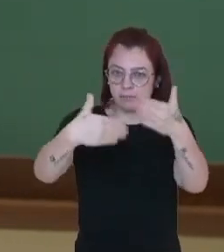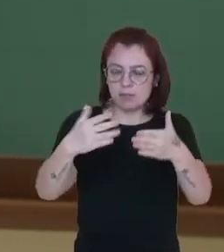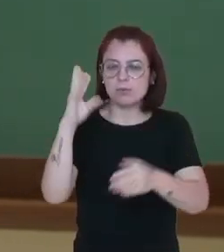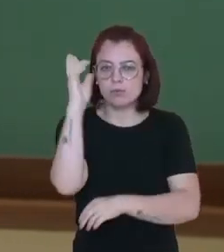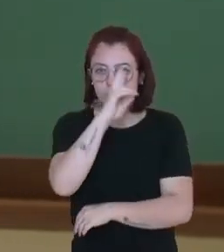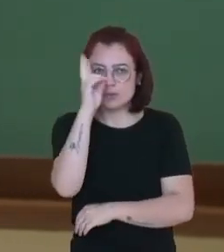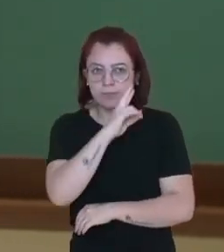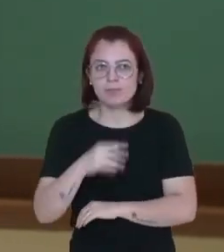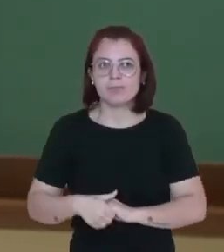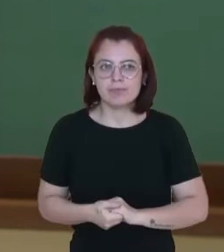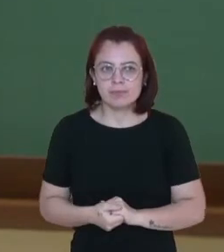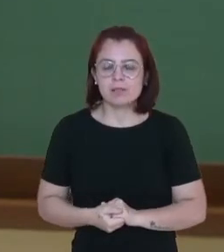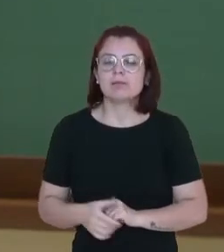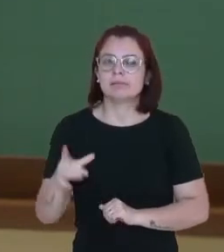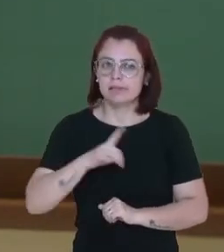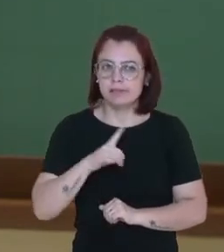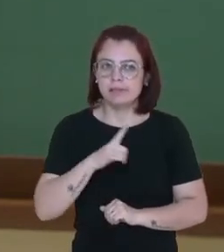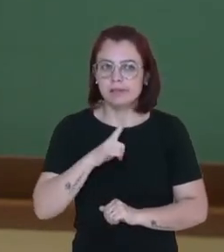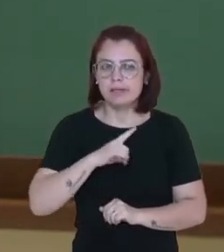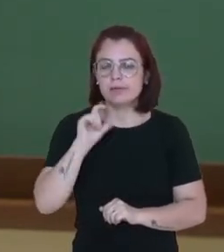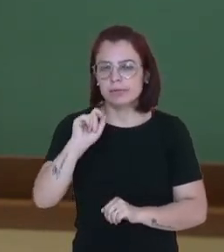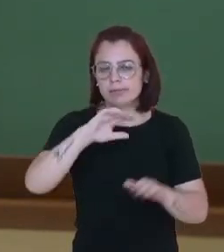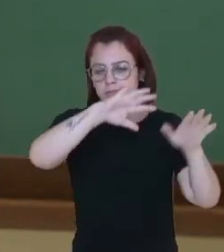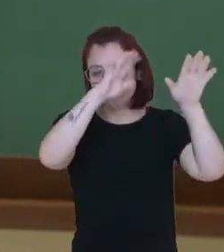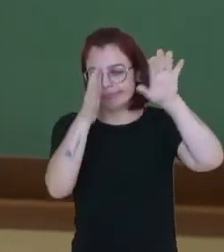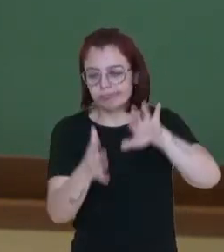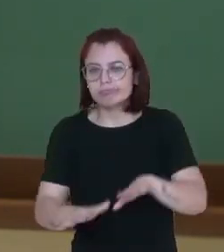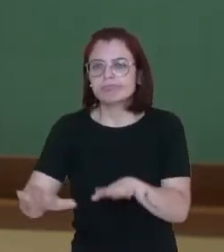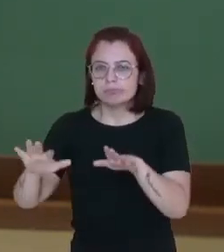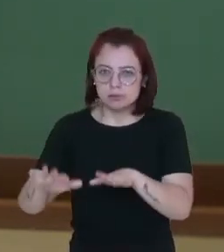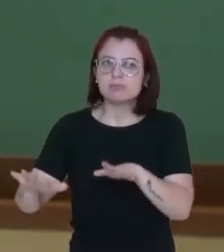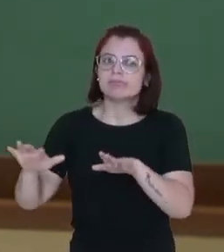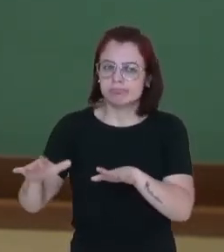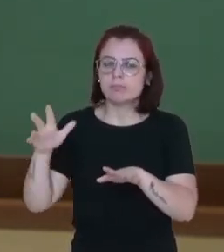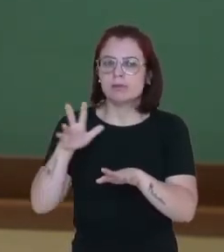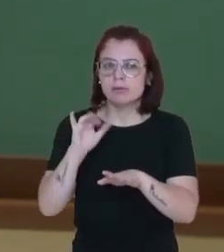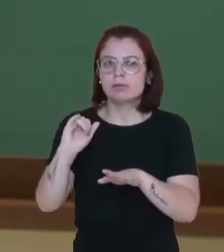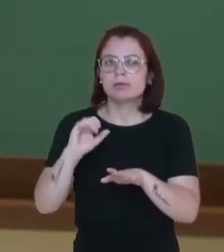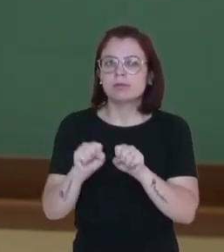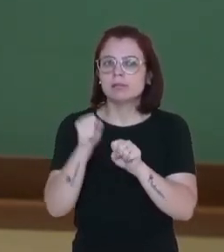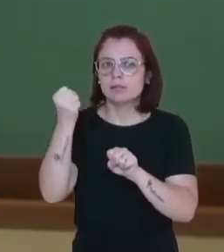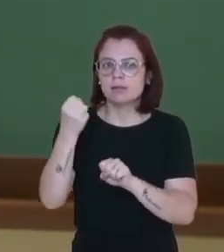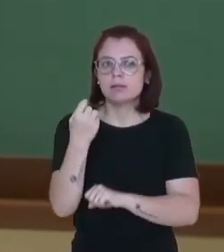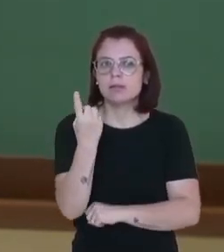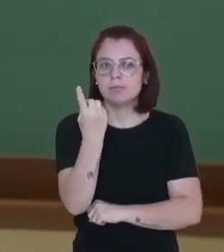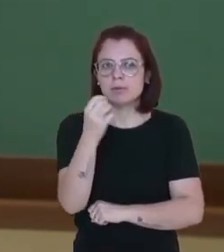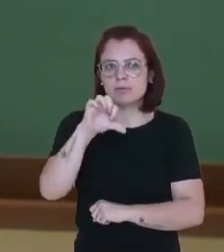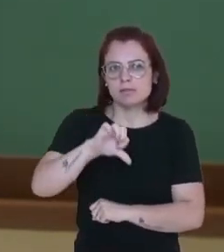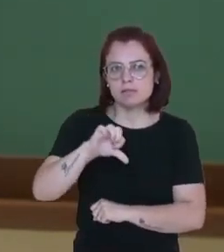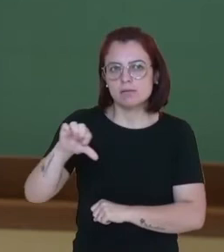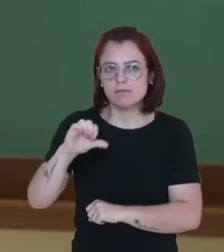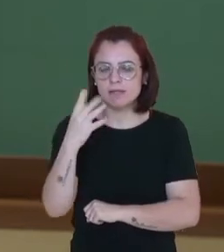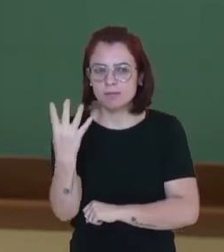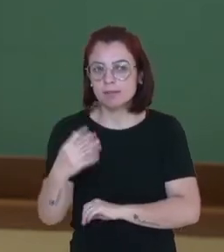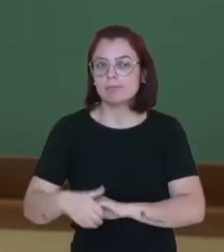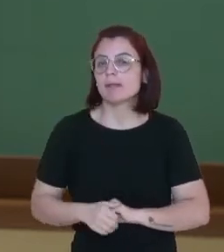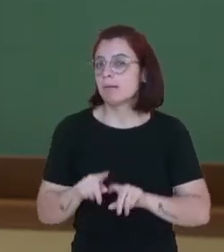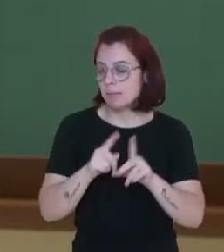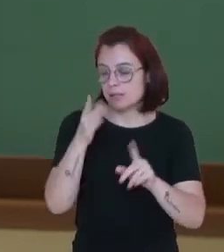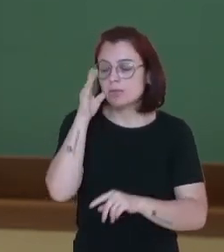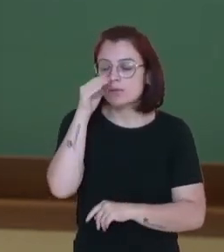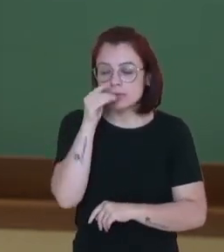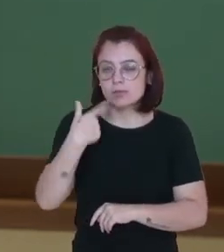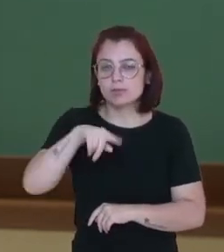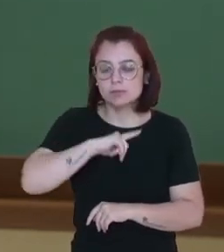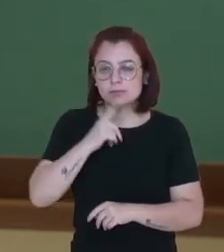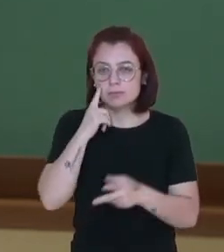russo, que passa por momentos de declínio e depois ascensão, principalmente a partir de 1994. Mas é interessante